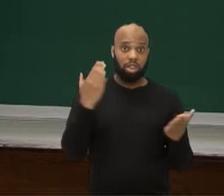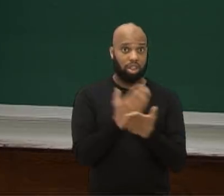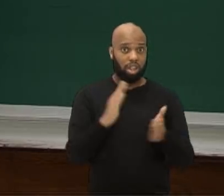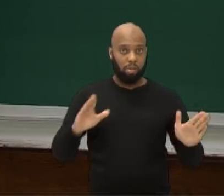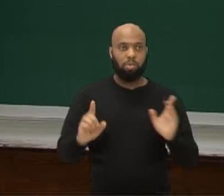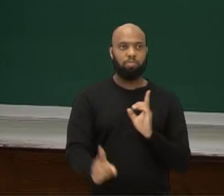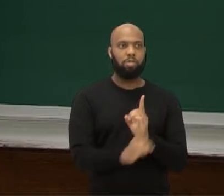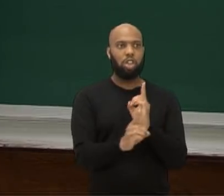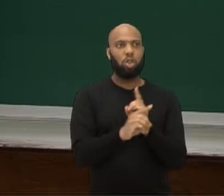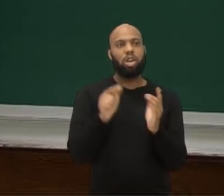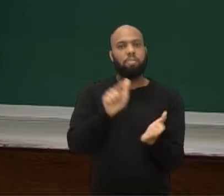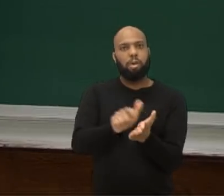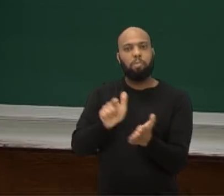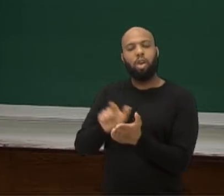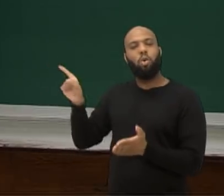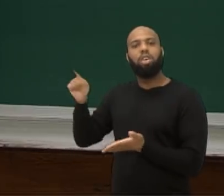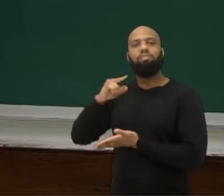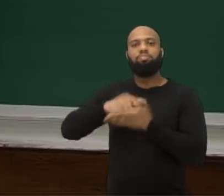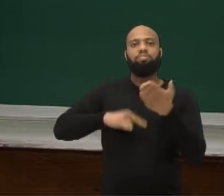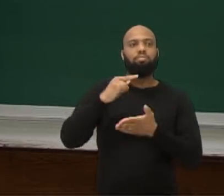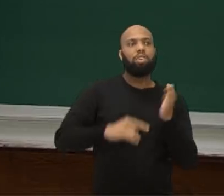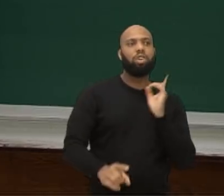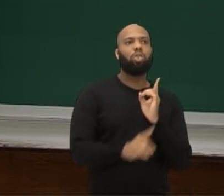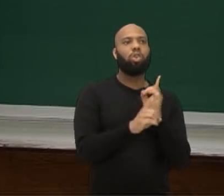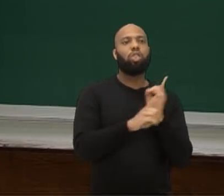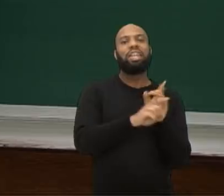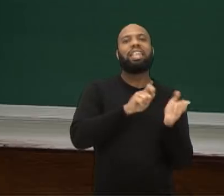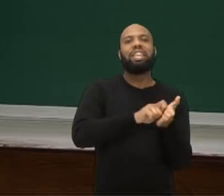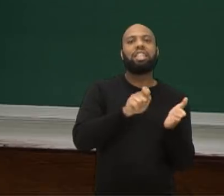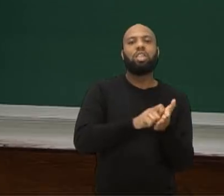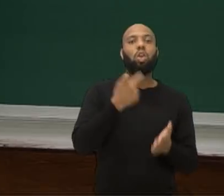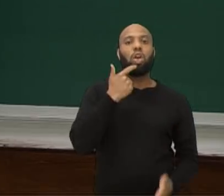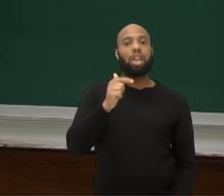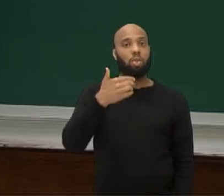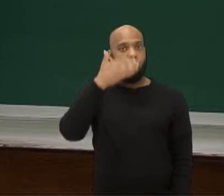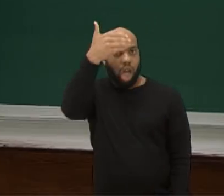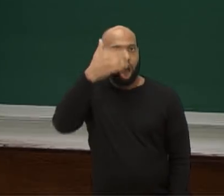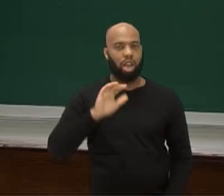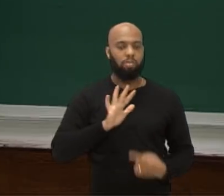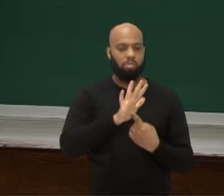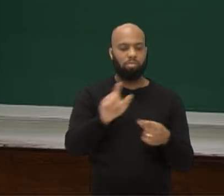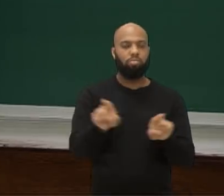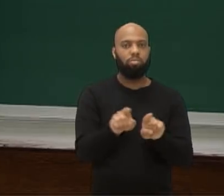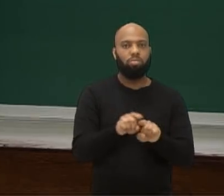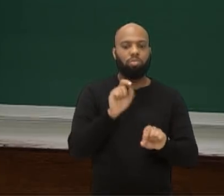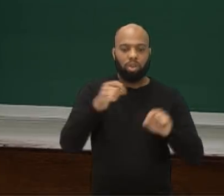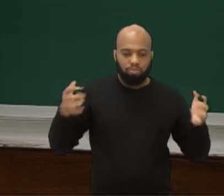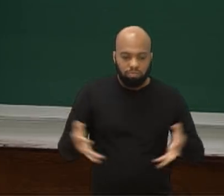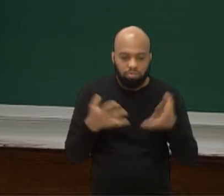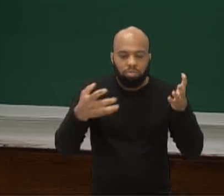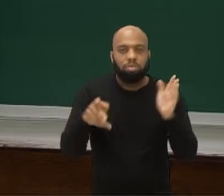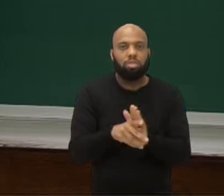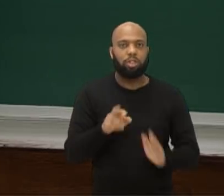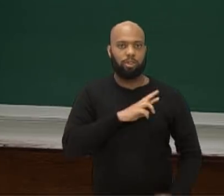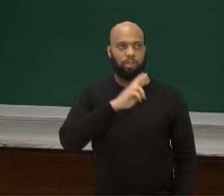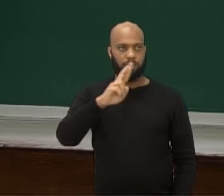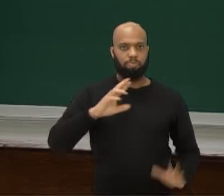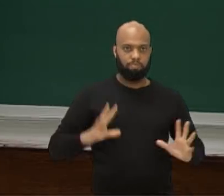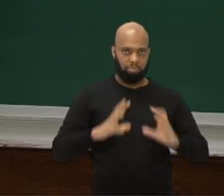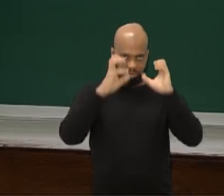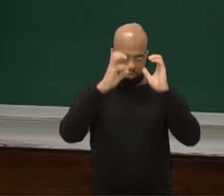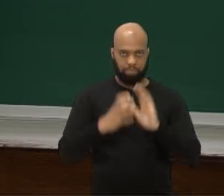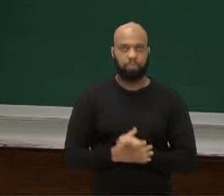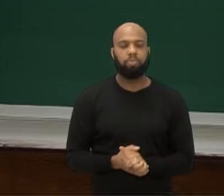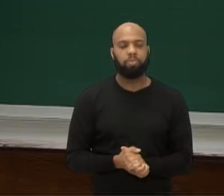revolta encontraram esse documento aqui em árabe, mencionando bem essa questão, essa motivação religiosa do conflito.